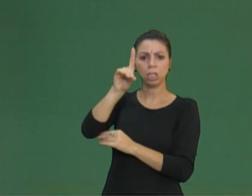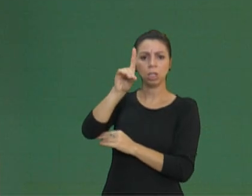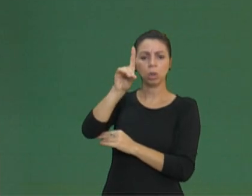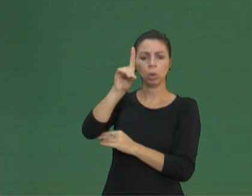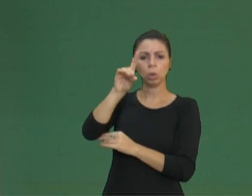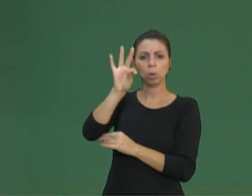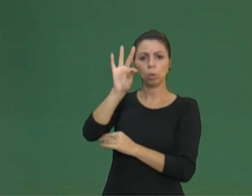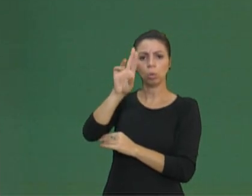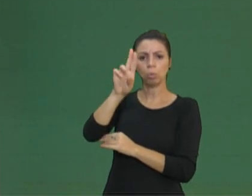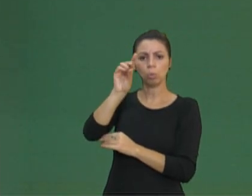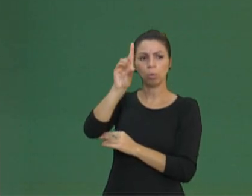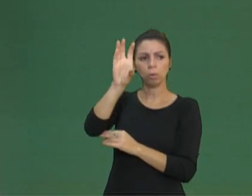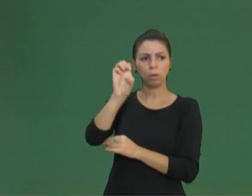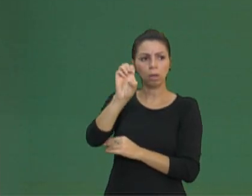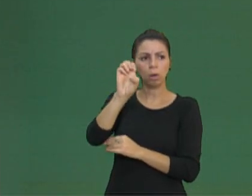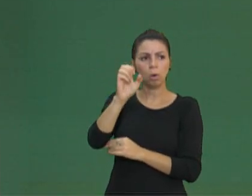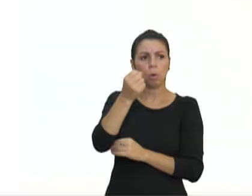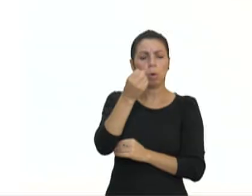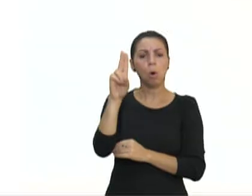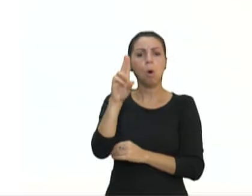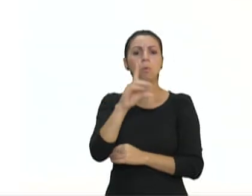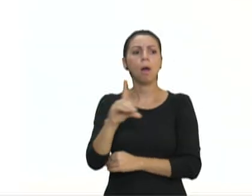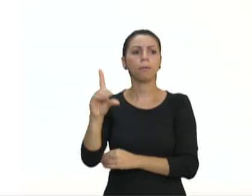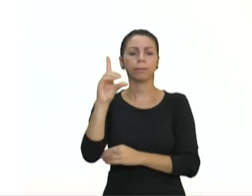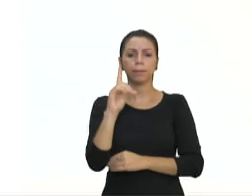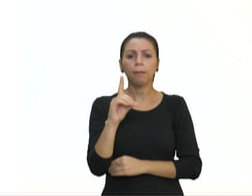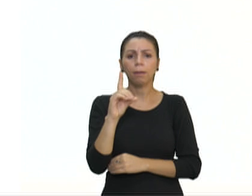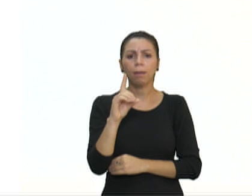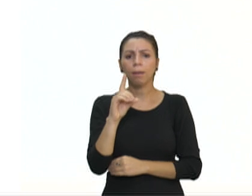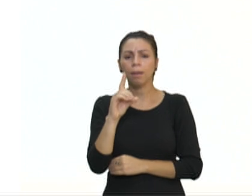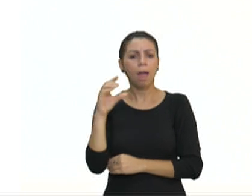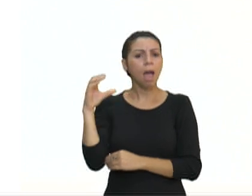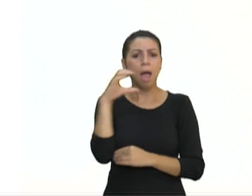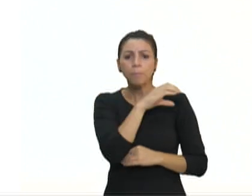bem fácil, né? Rapidinho, responde aí para mim.